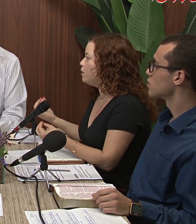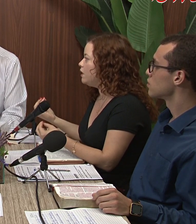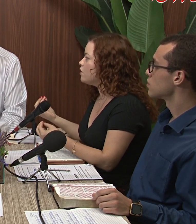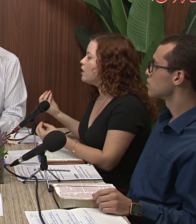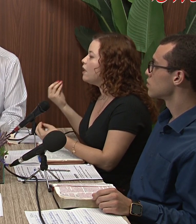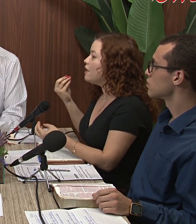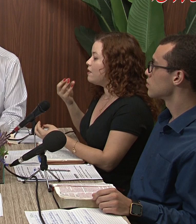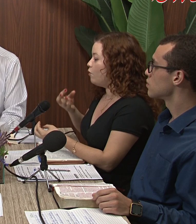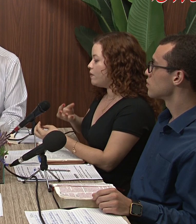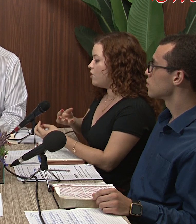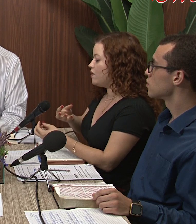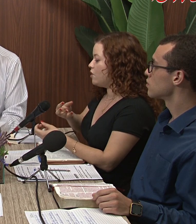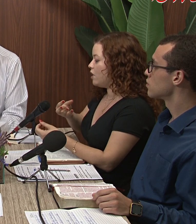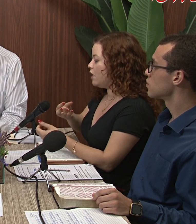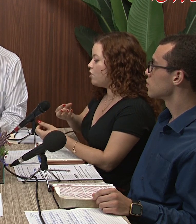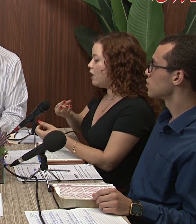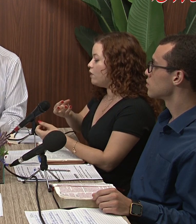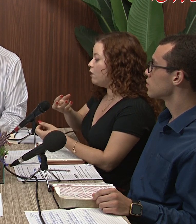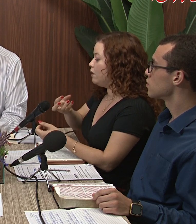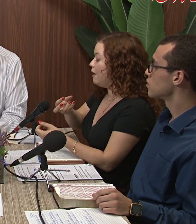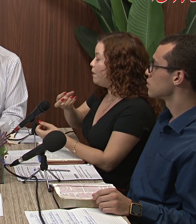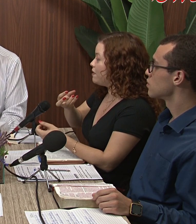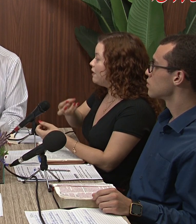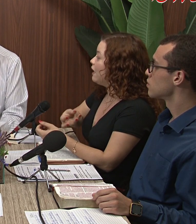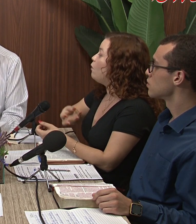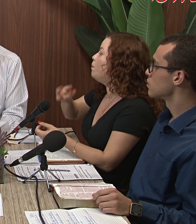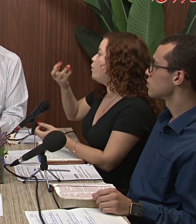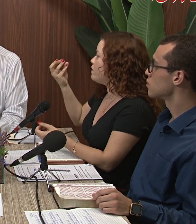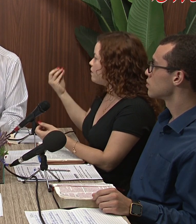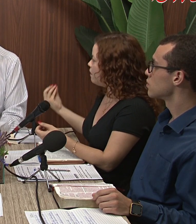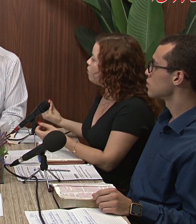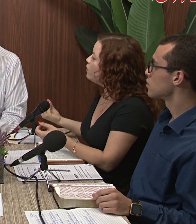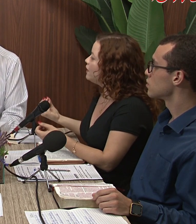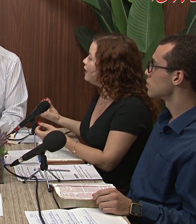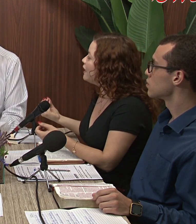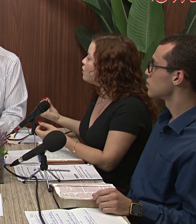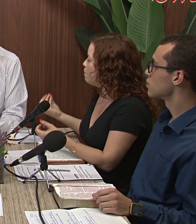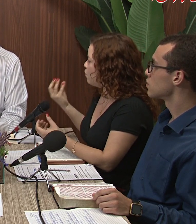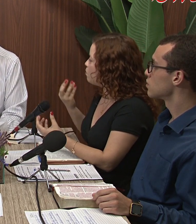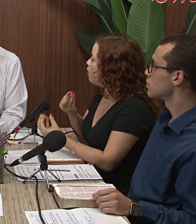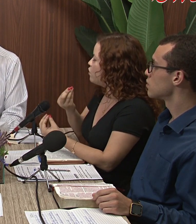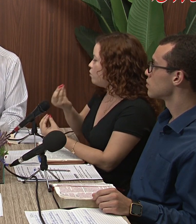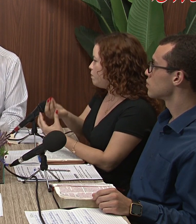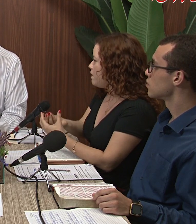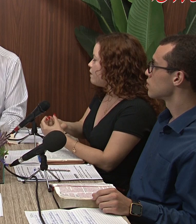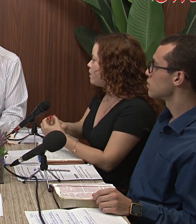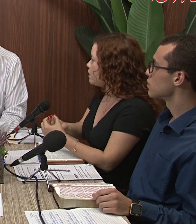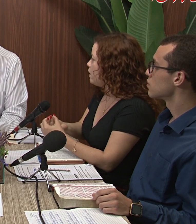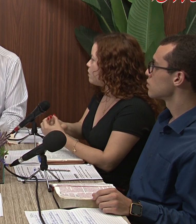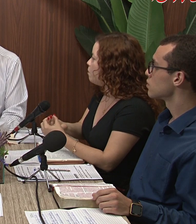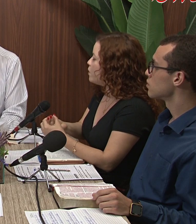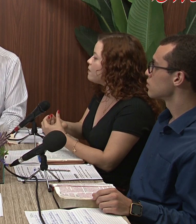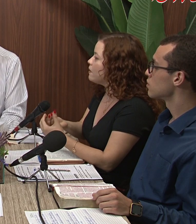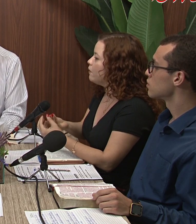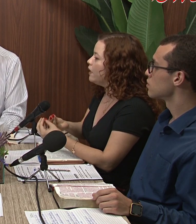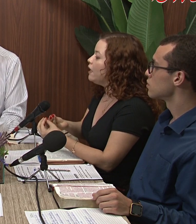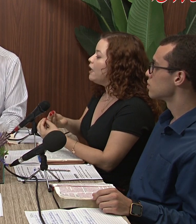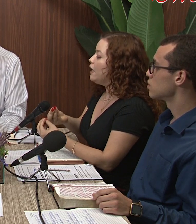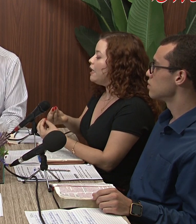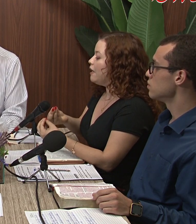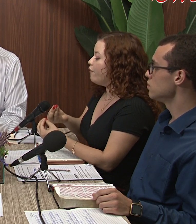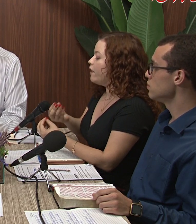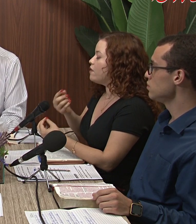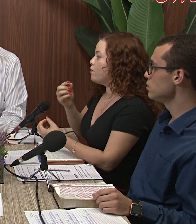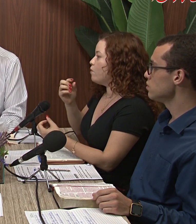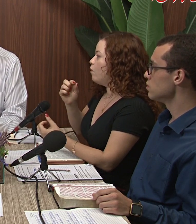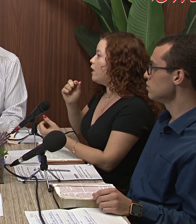de Tobias, né? Ou seja, seja retirado aquilo que representa a oposição contra a igreja, porque os móveis de Tobias são essa oposição, né?